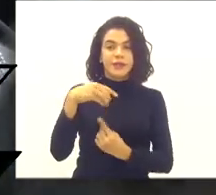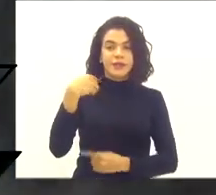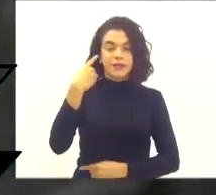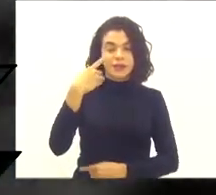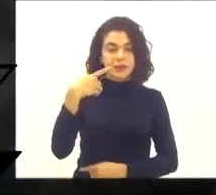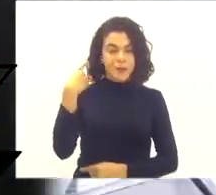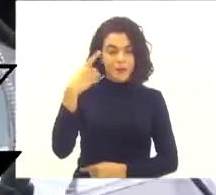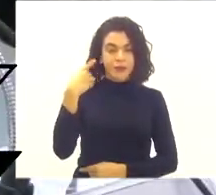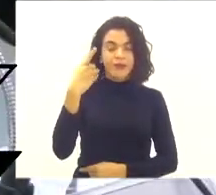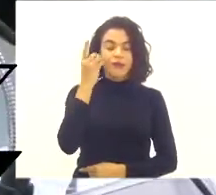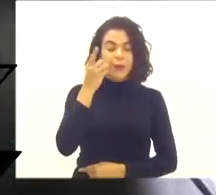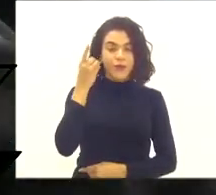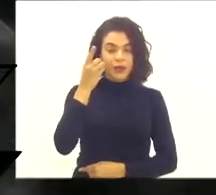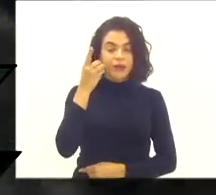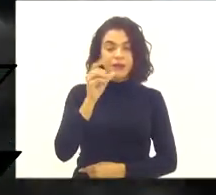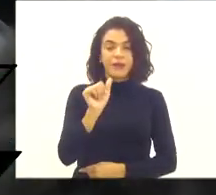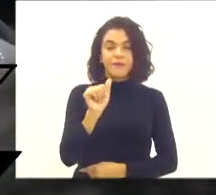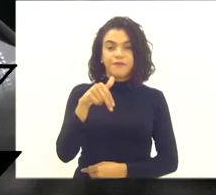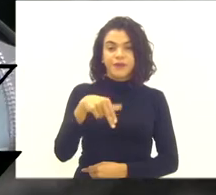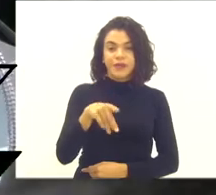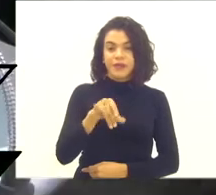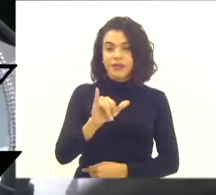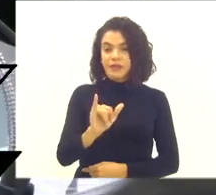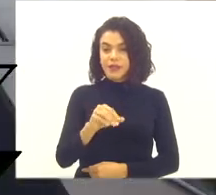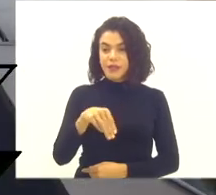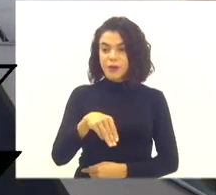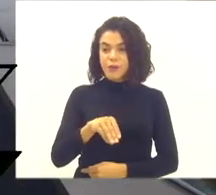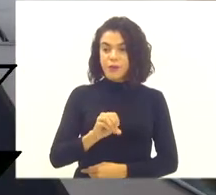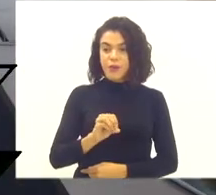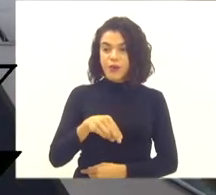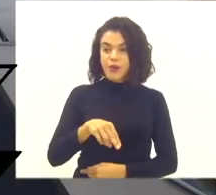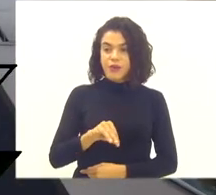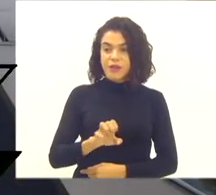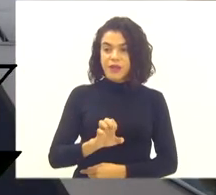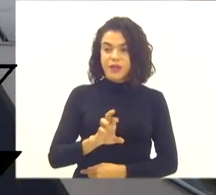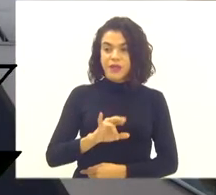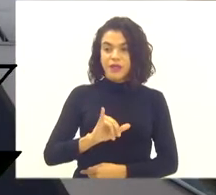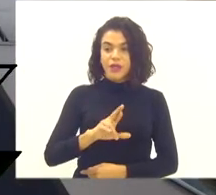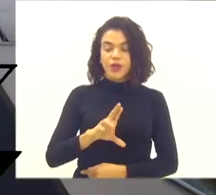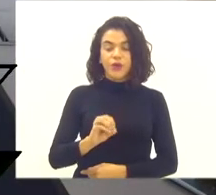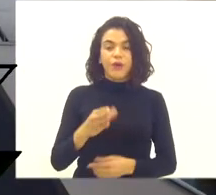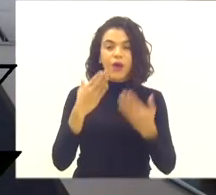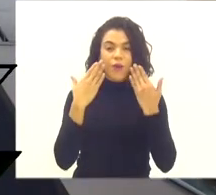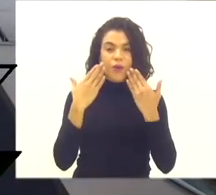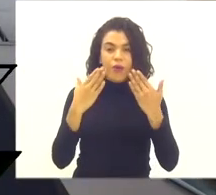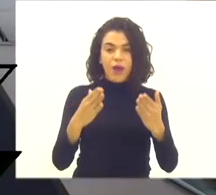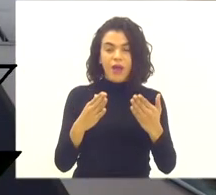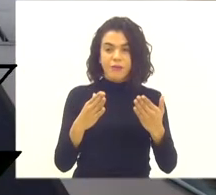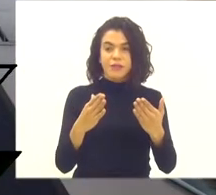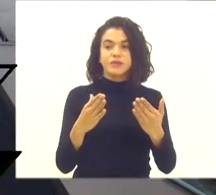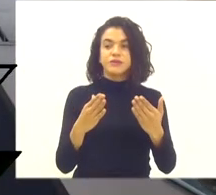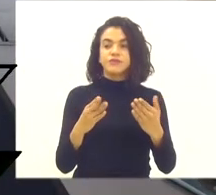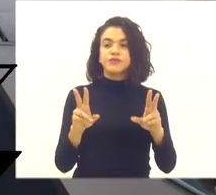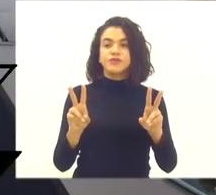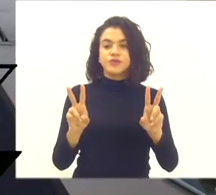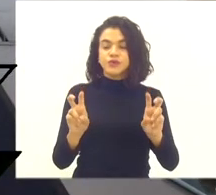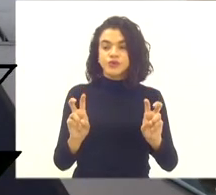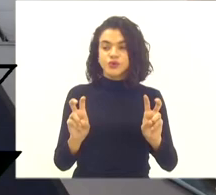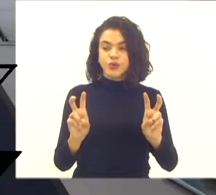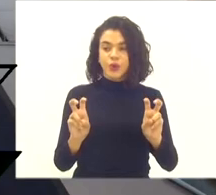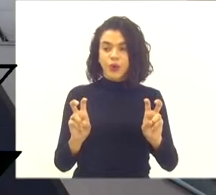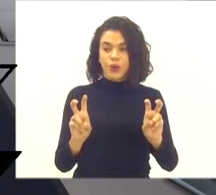Monteiro que tá chegando e aí eu queria pedir a senhora que fizesse apenas uma apresentação sobre do que que é